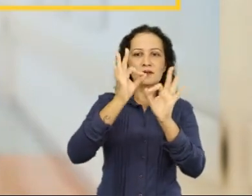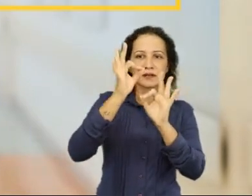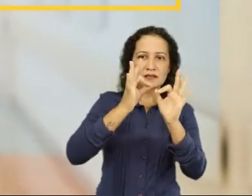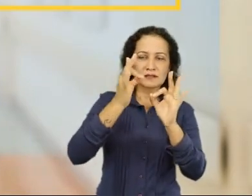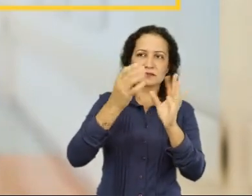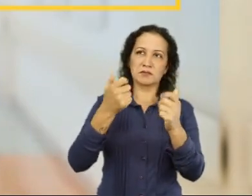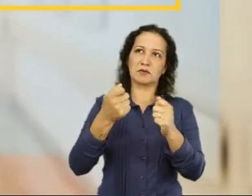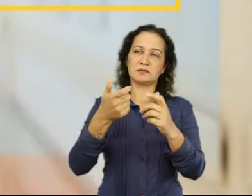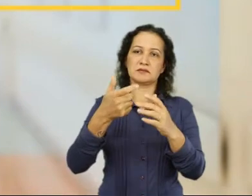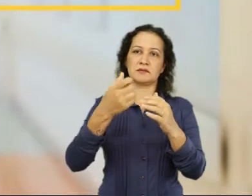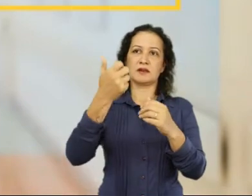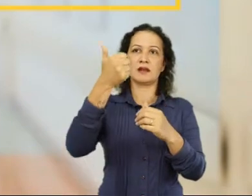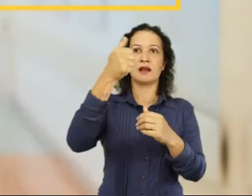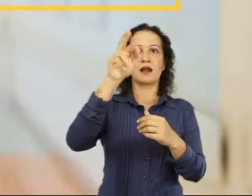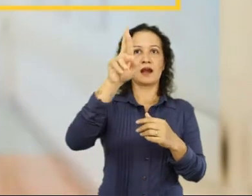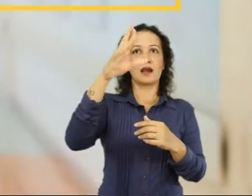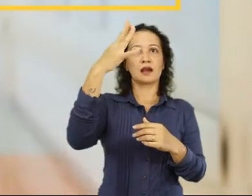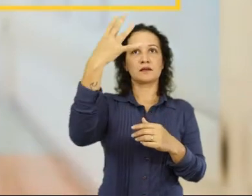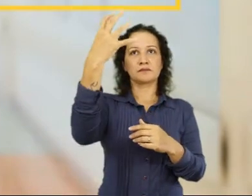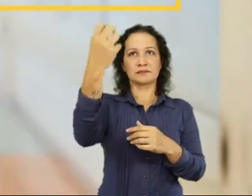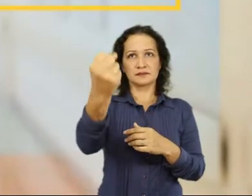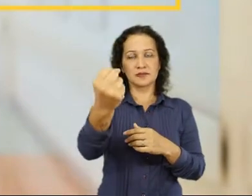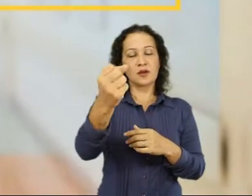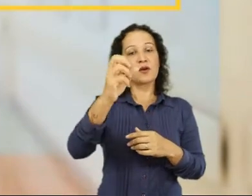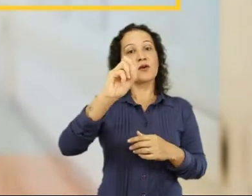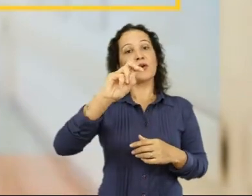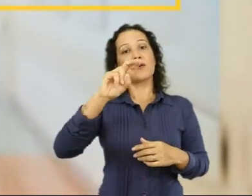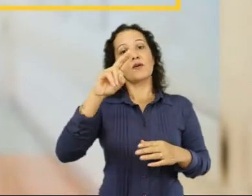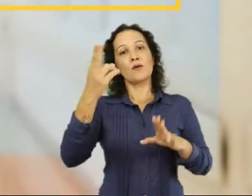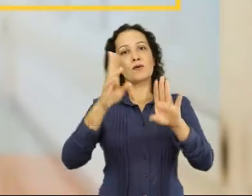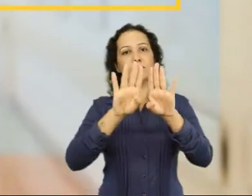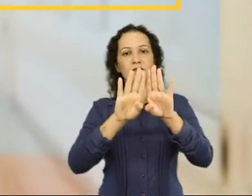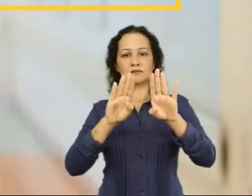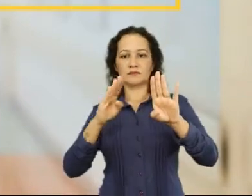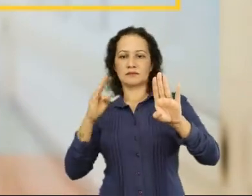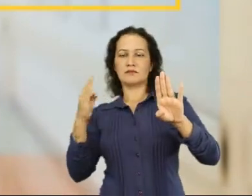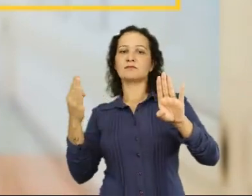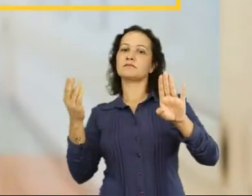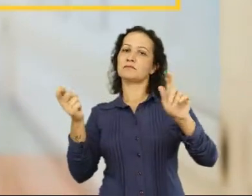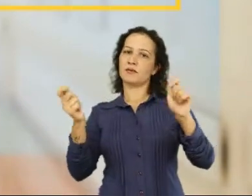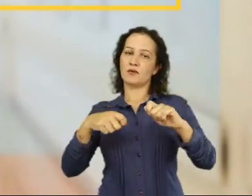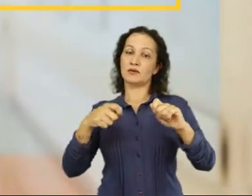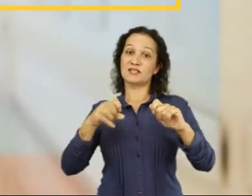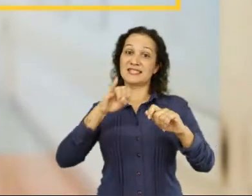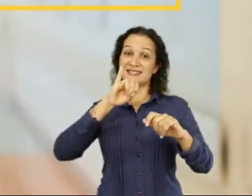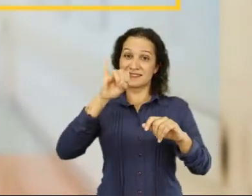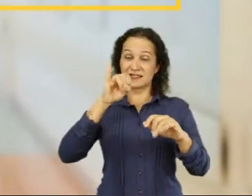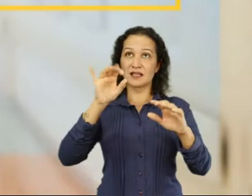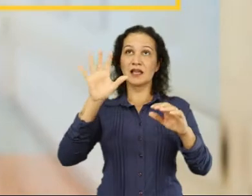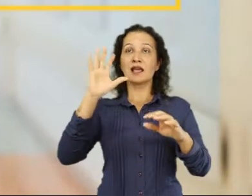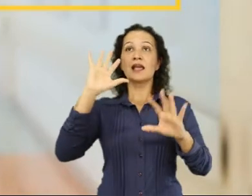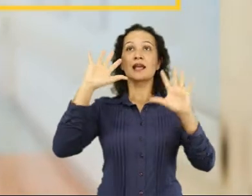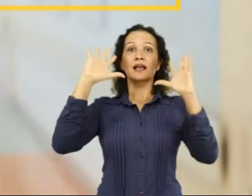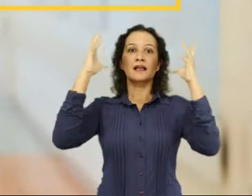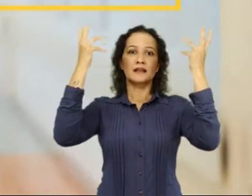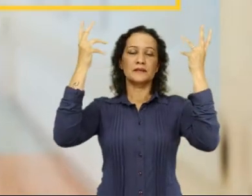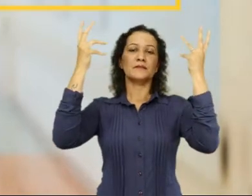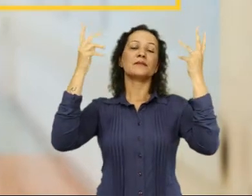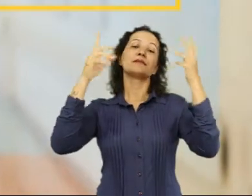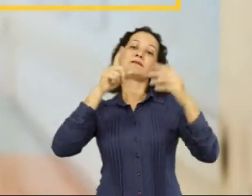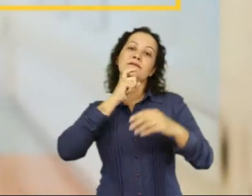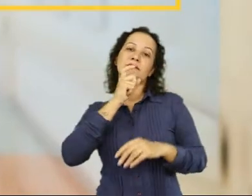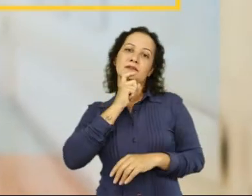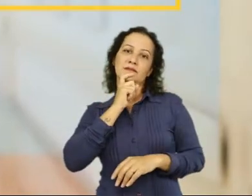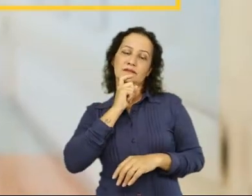tanto desligada esse ar-condicionado, quanto aberta uma porta, por exemplo, da sala de vacina, para regular essa temperatura